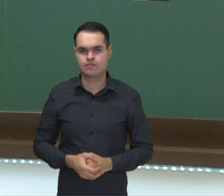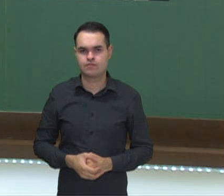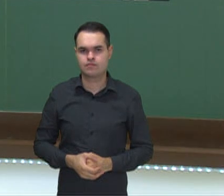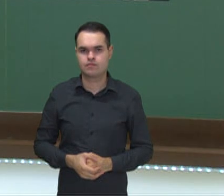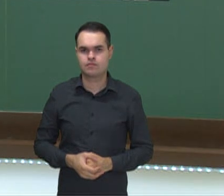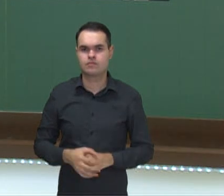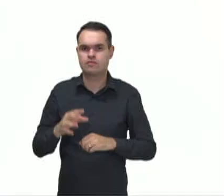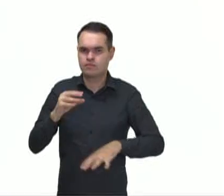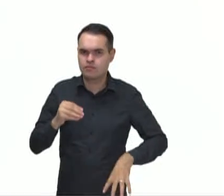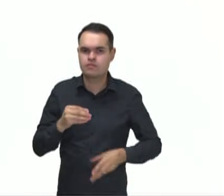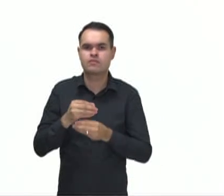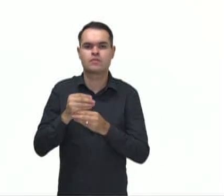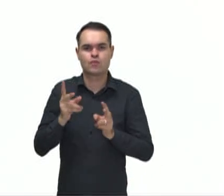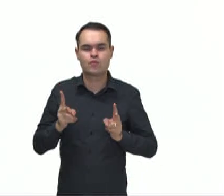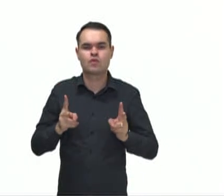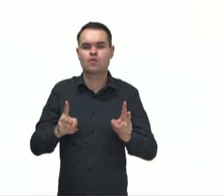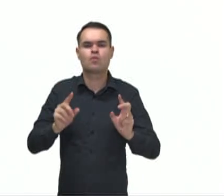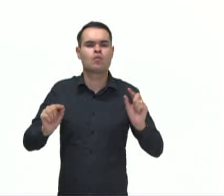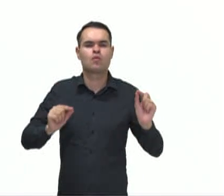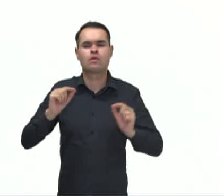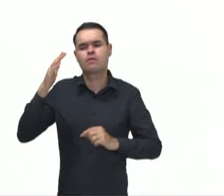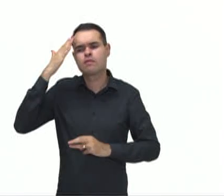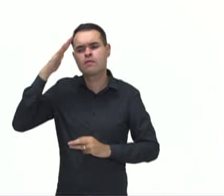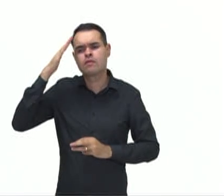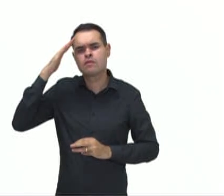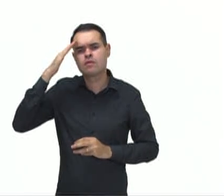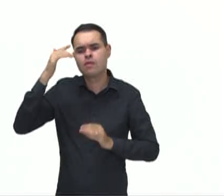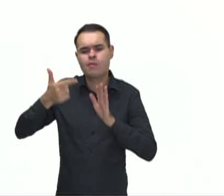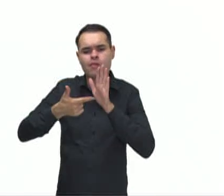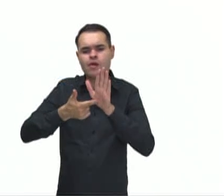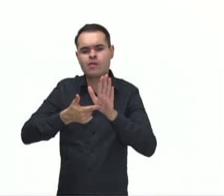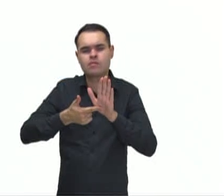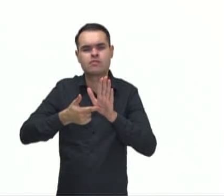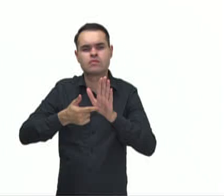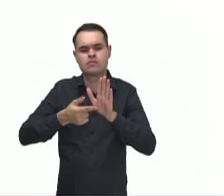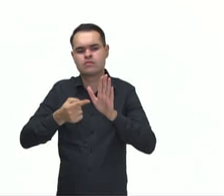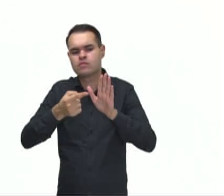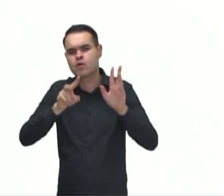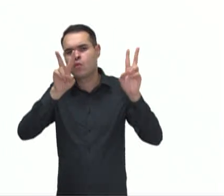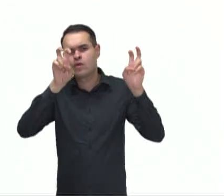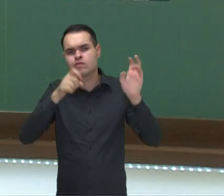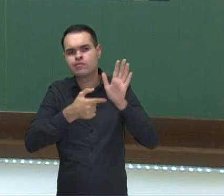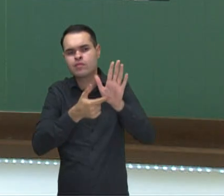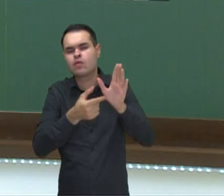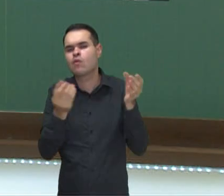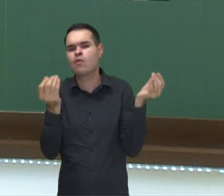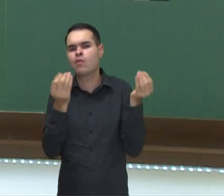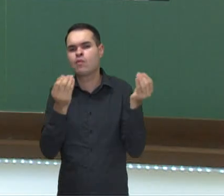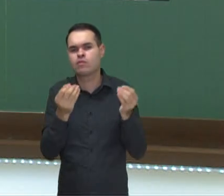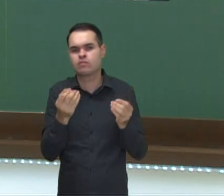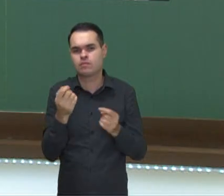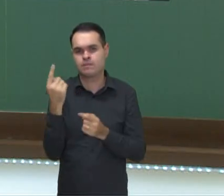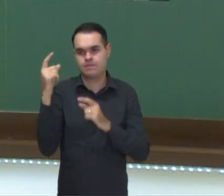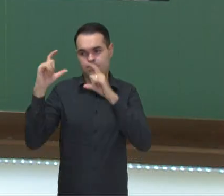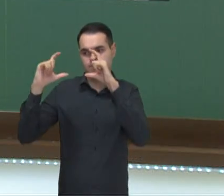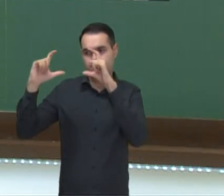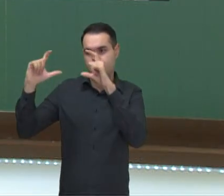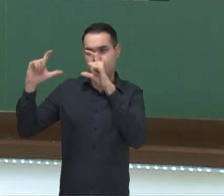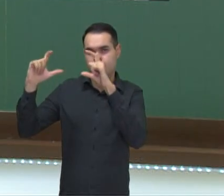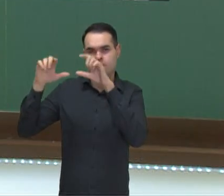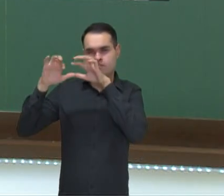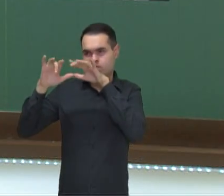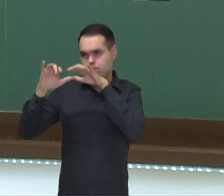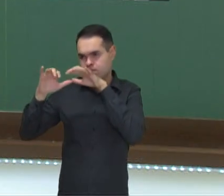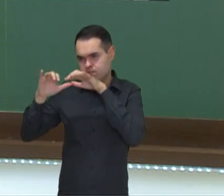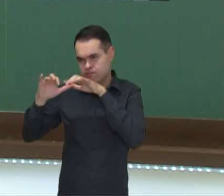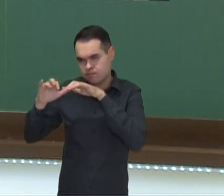Ainda, que entendimento foi apontado para apresentar o assunto? Então, já no primeiro parágrafo, nas primeiras linhas, o redator